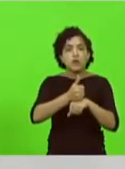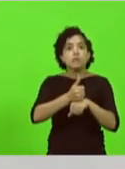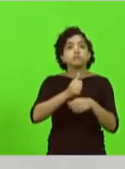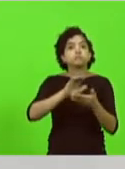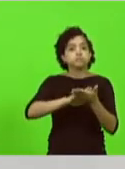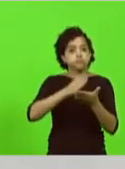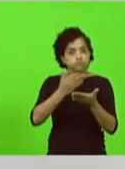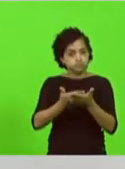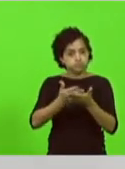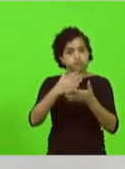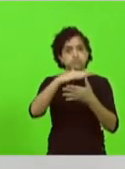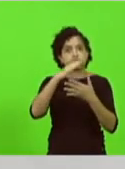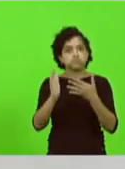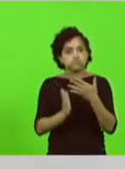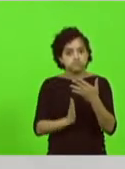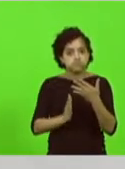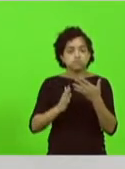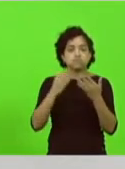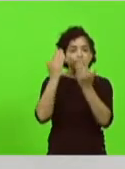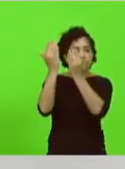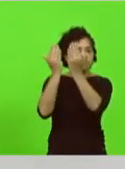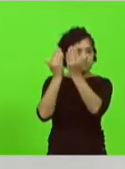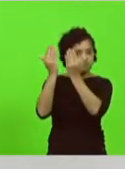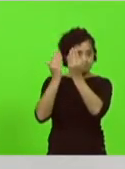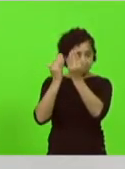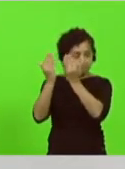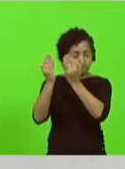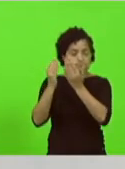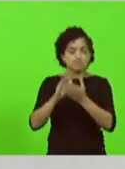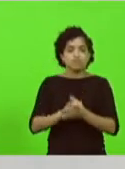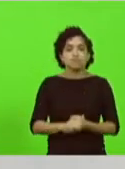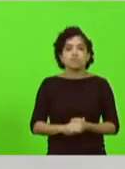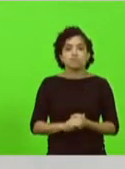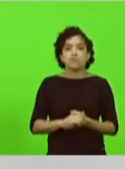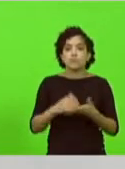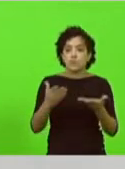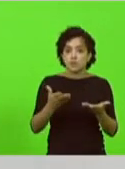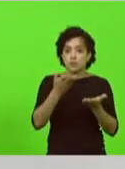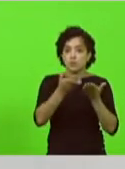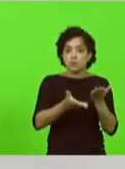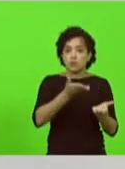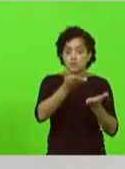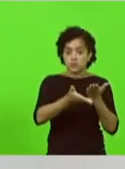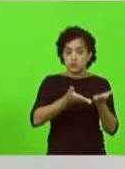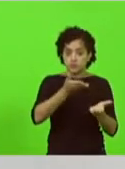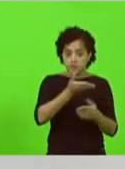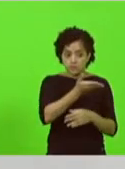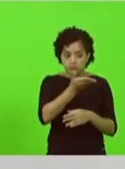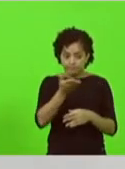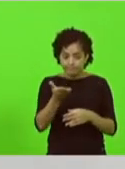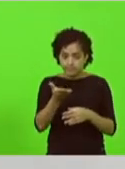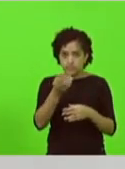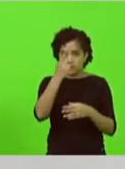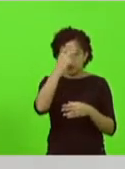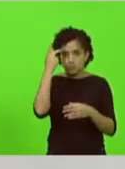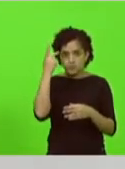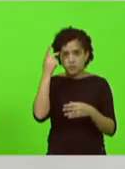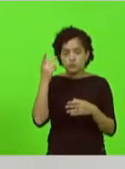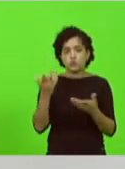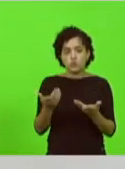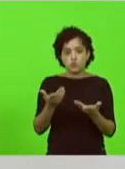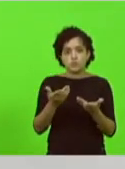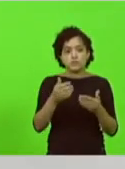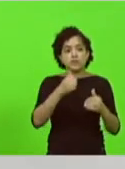de sinais, psicólogo e assistência social, para o atendimento dessa pessoa com deficiência e